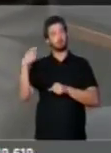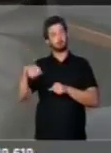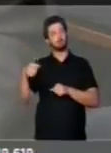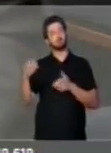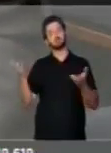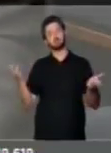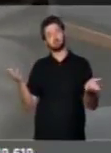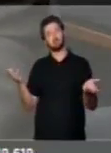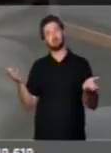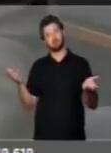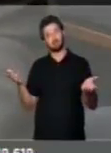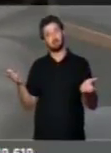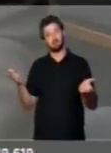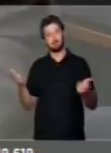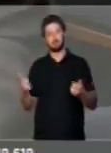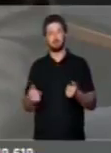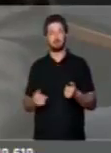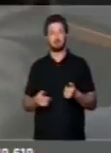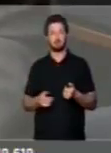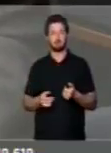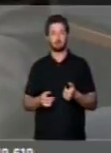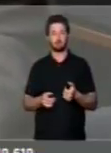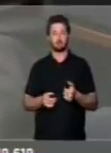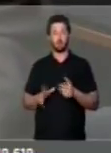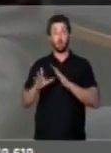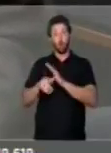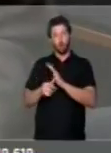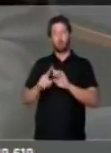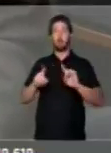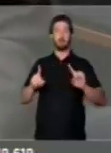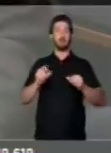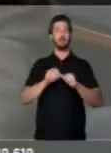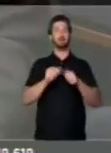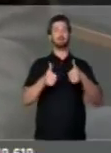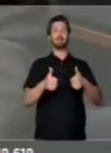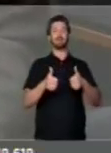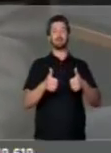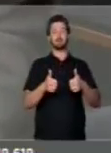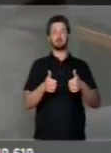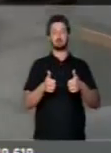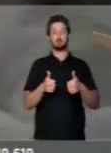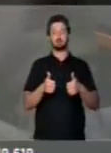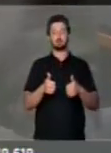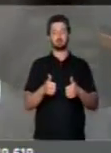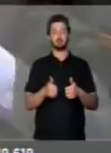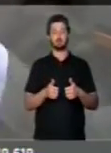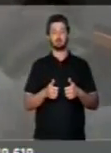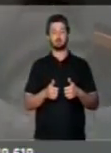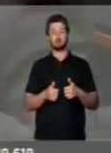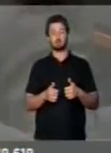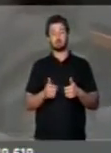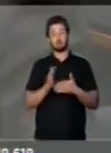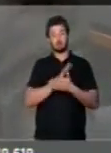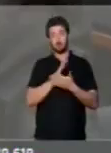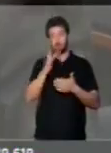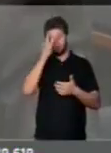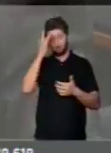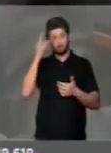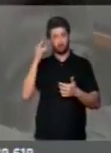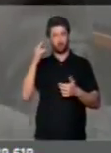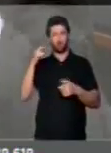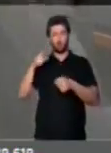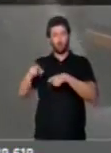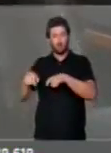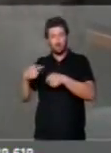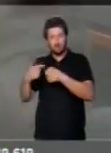deputado? Não é verdade, companheiro deputado? Rouba mais faz. Né? Tem gente no interior aí,